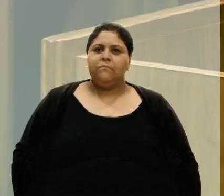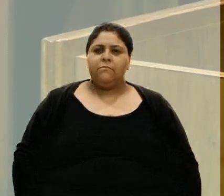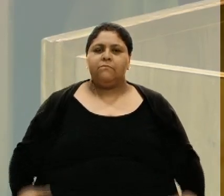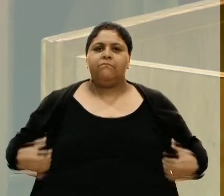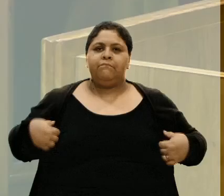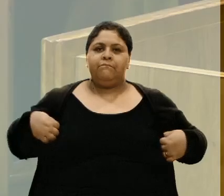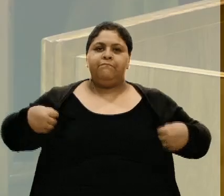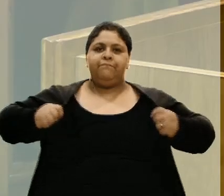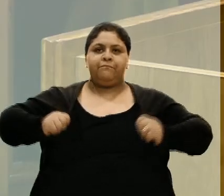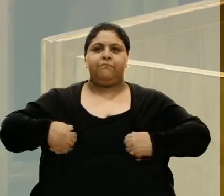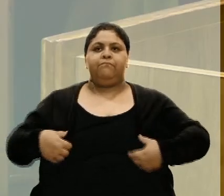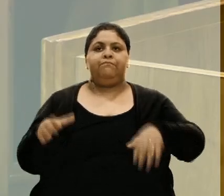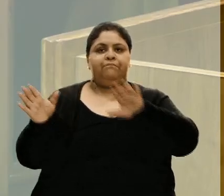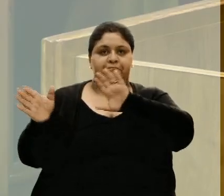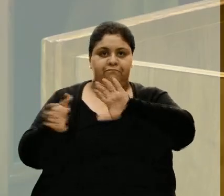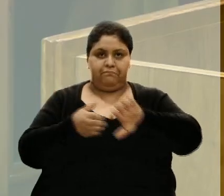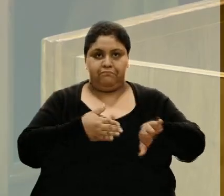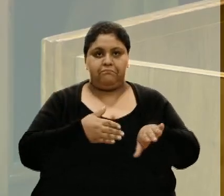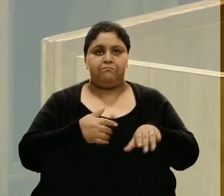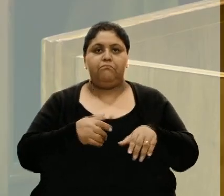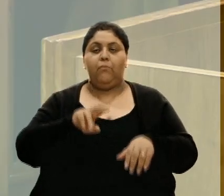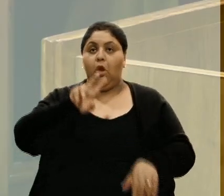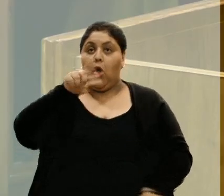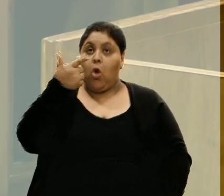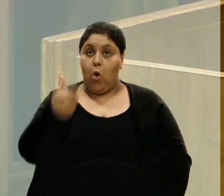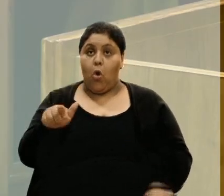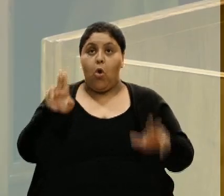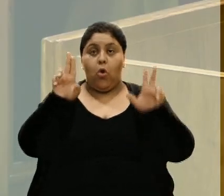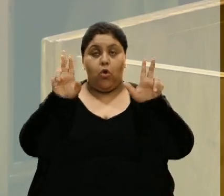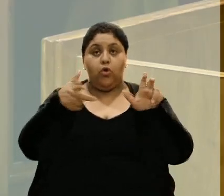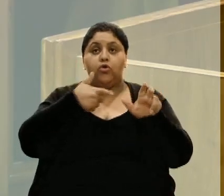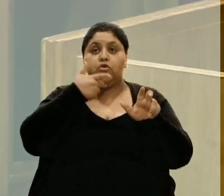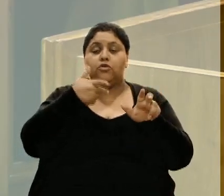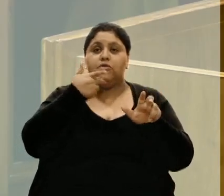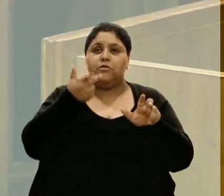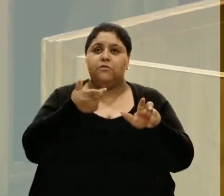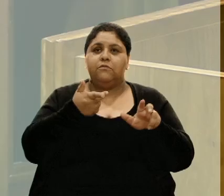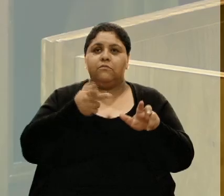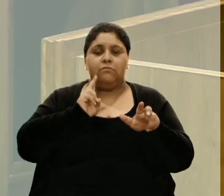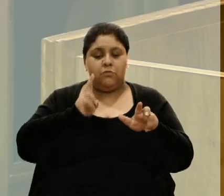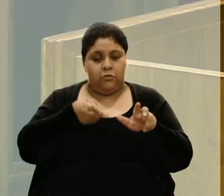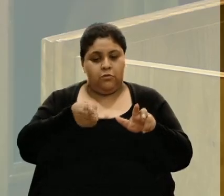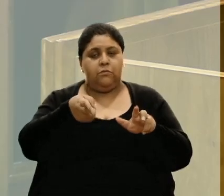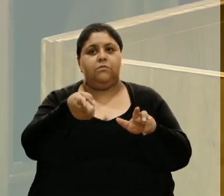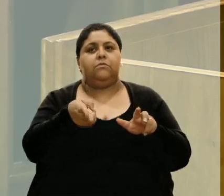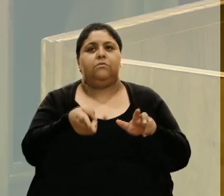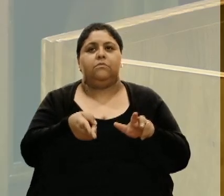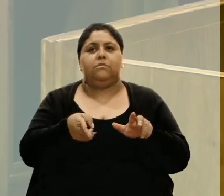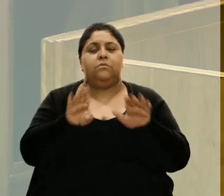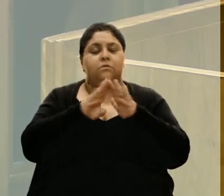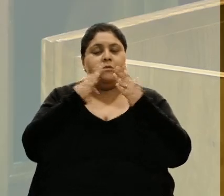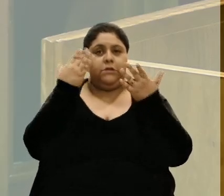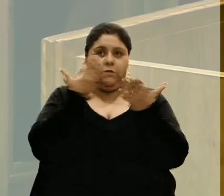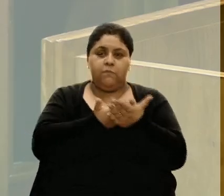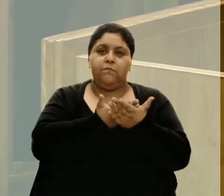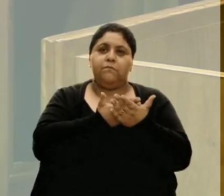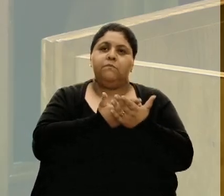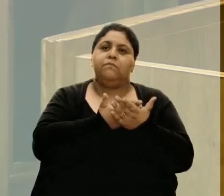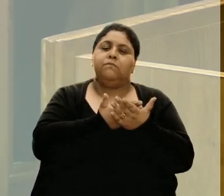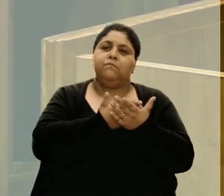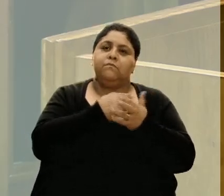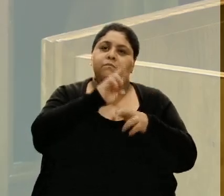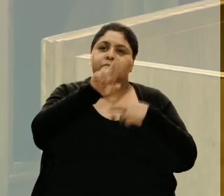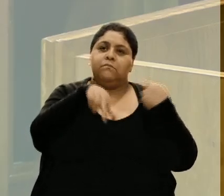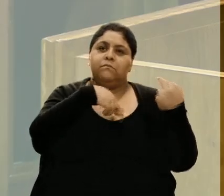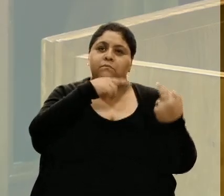Eu também tenho um outro assunto que eu gostaria de falar agora, seguindo na questão das escolas, que é em relação